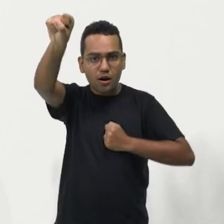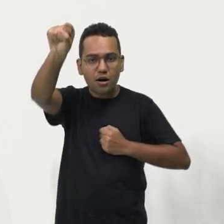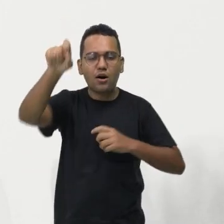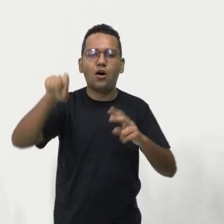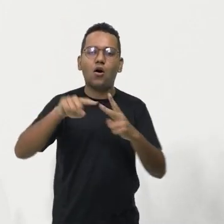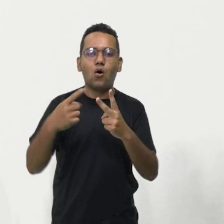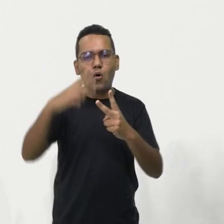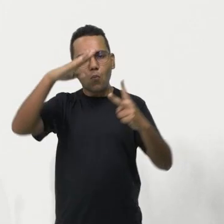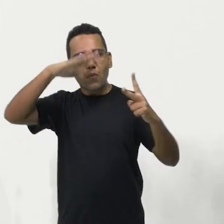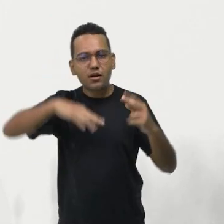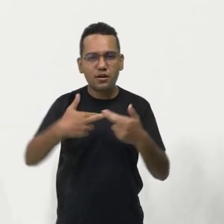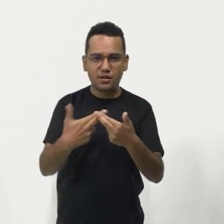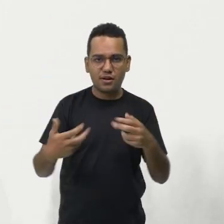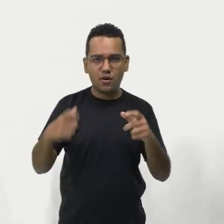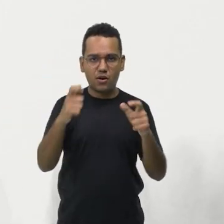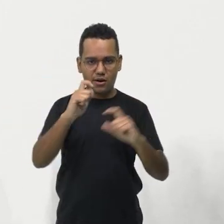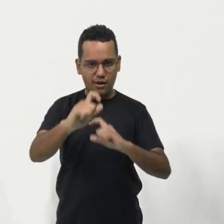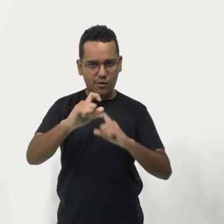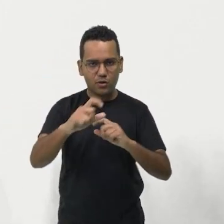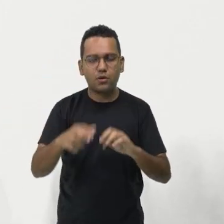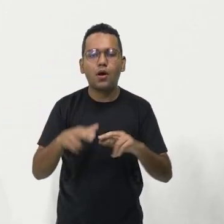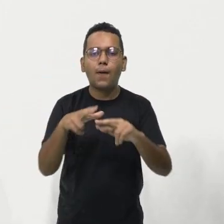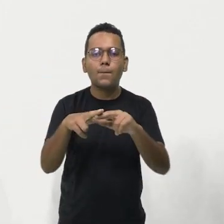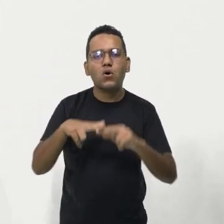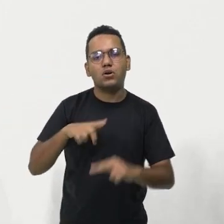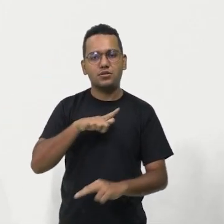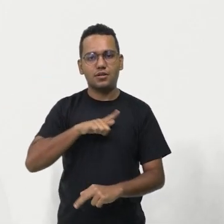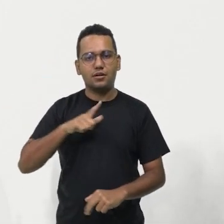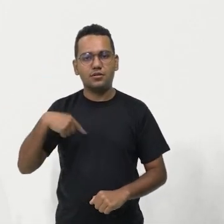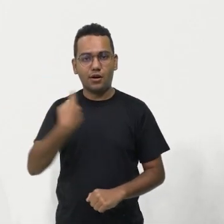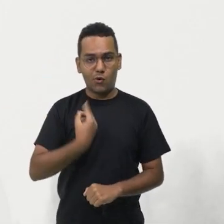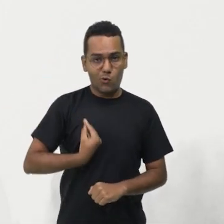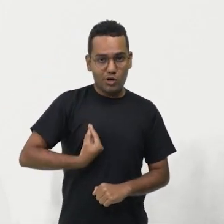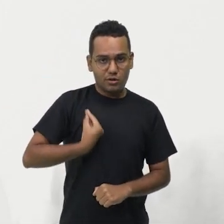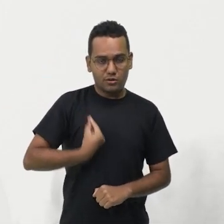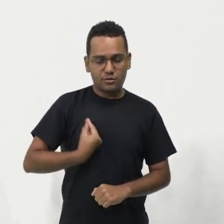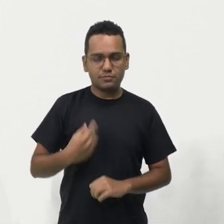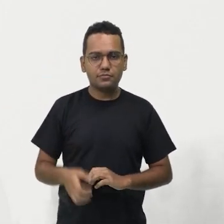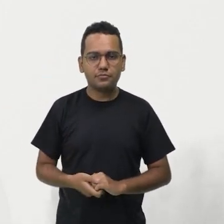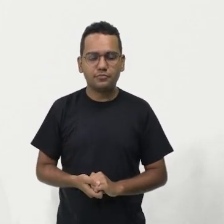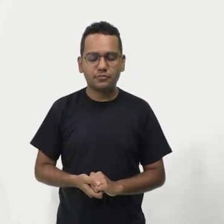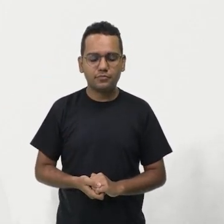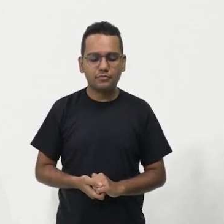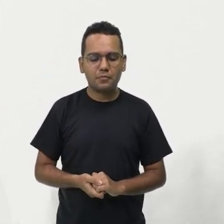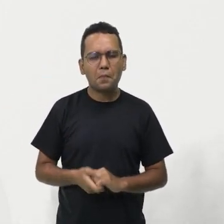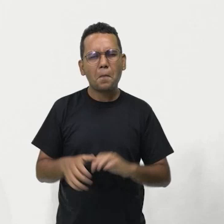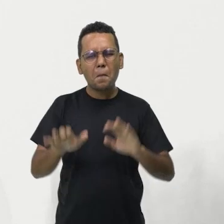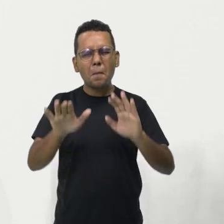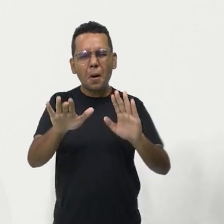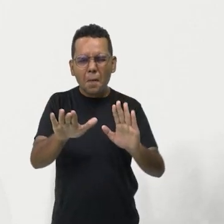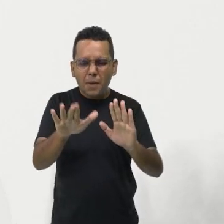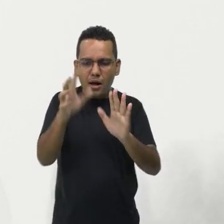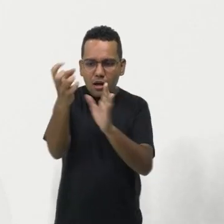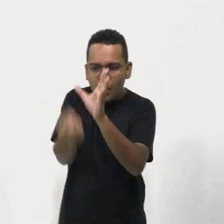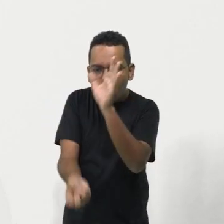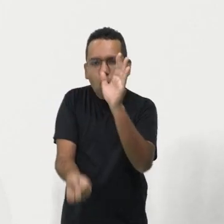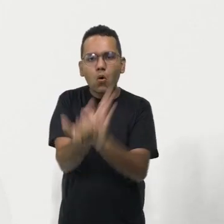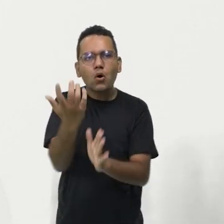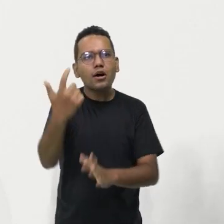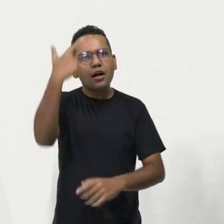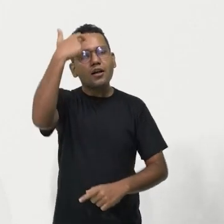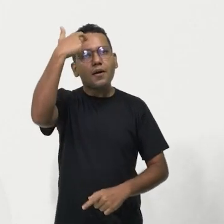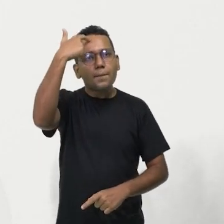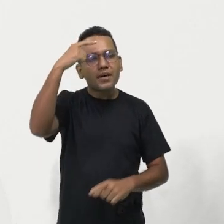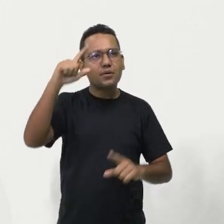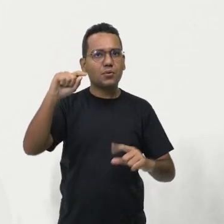e quadrinhos existentes na vida real. Ele afirma que os órgãos,